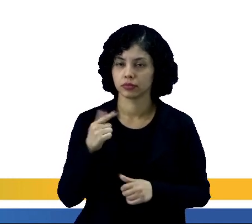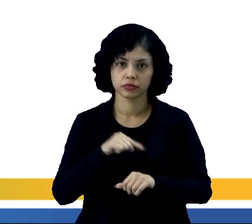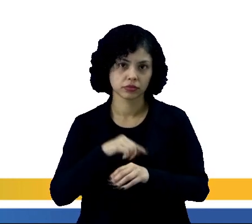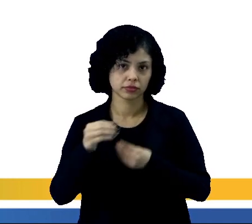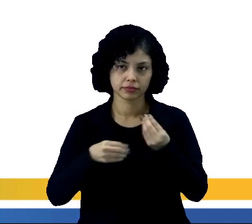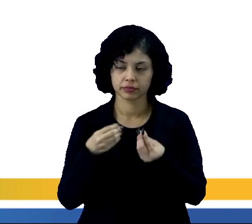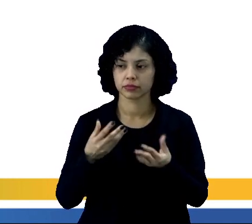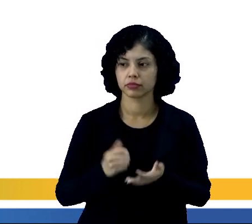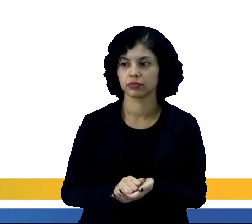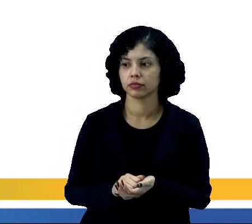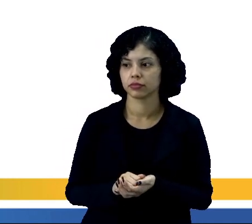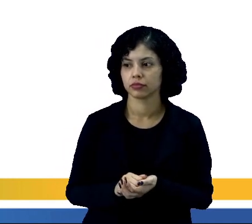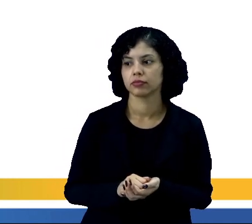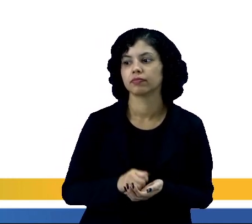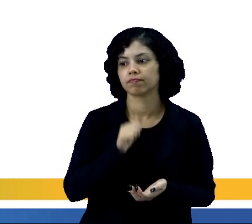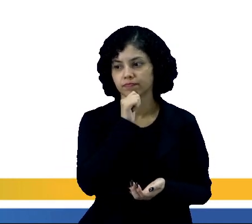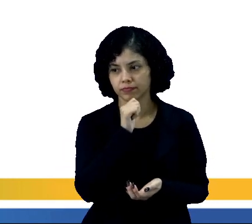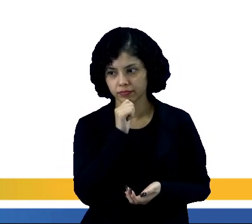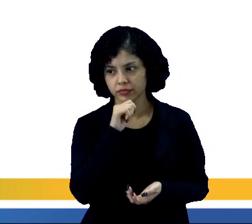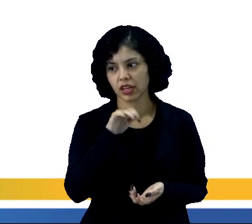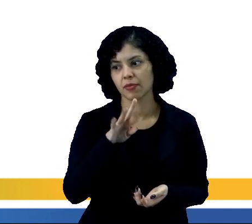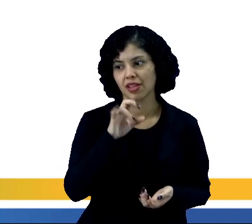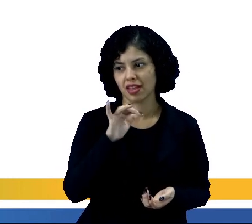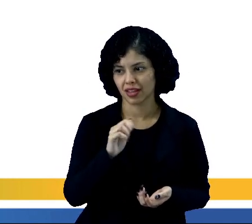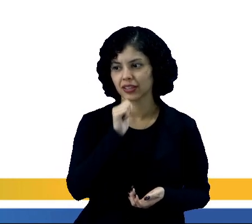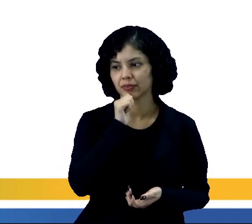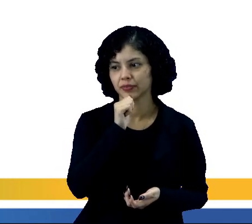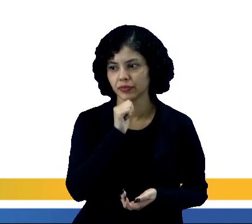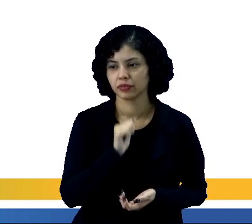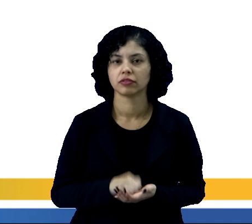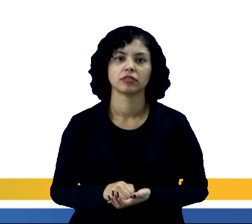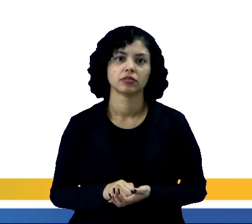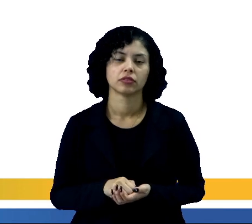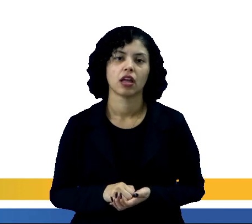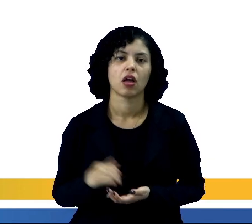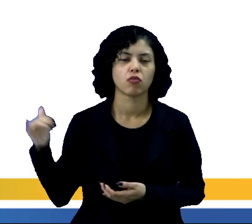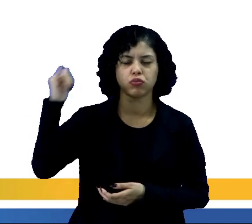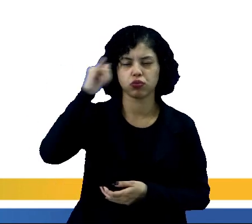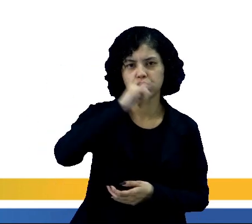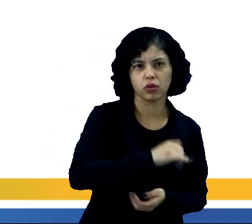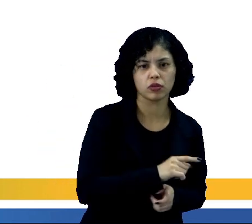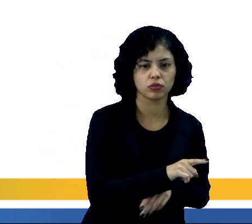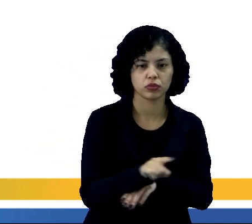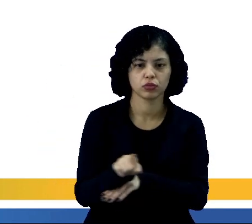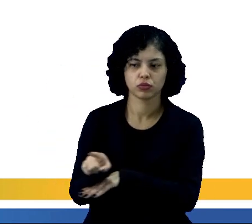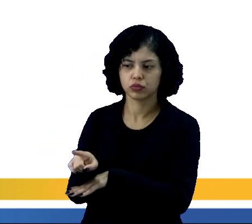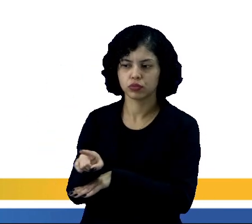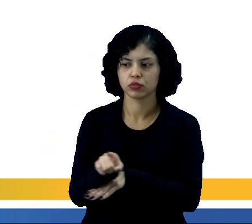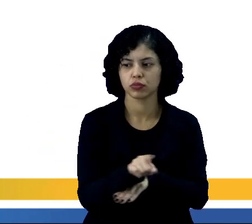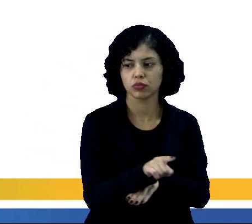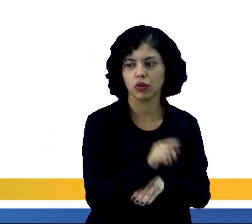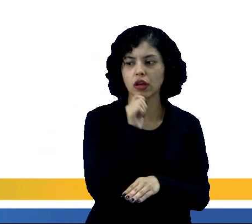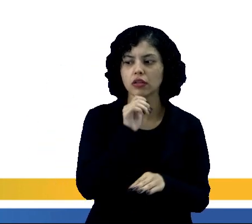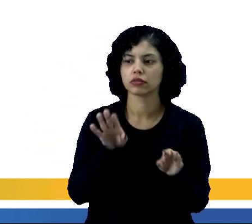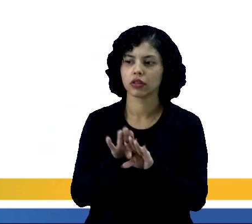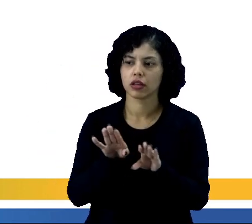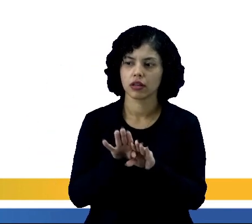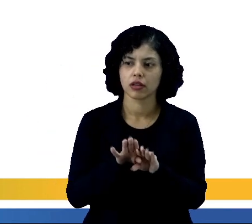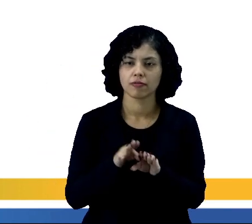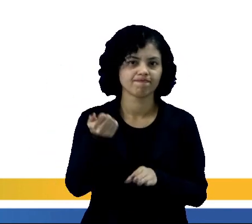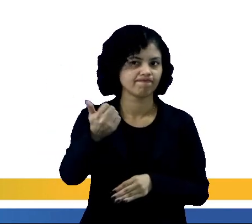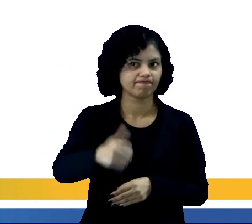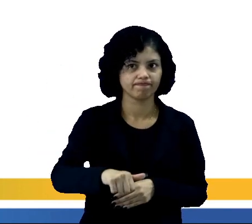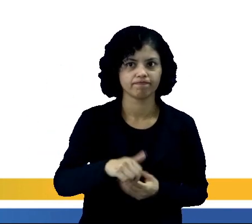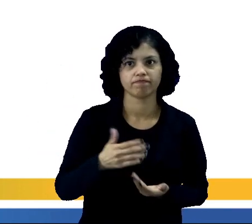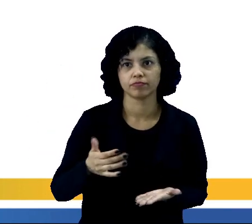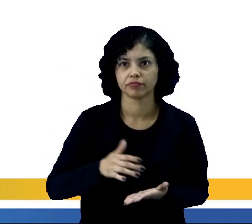de defesa, né, e a brutalidade no ataque, né, com tanques, aviões, que desmoralizava completamente o seu